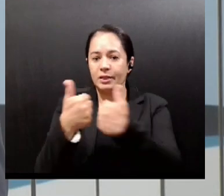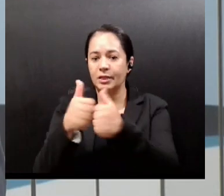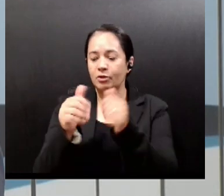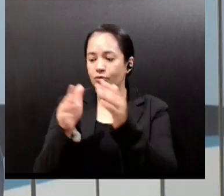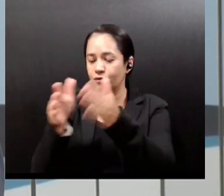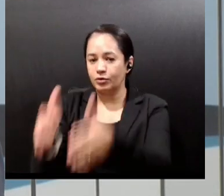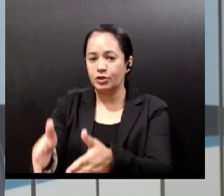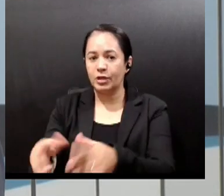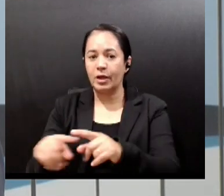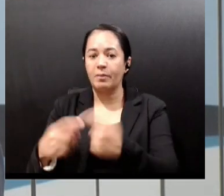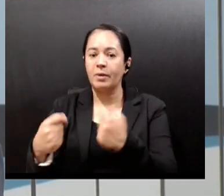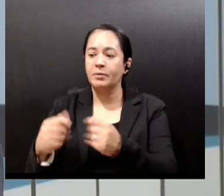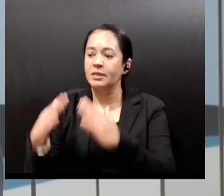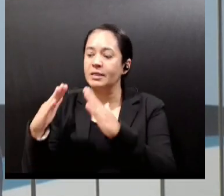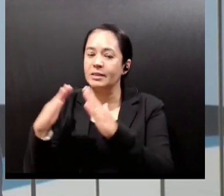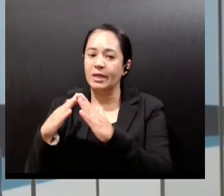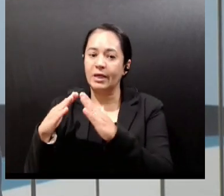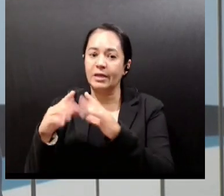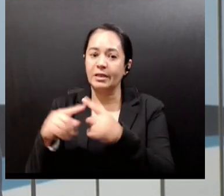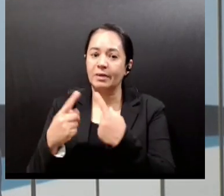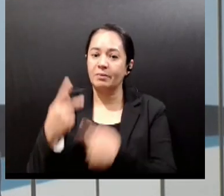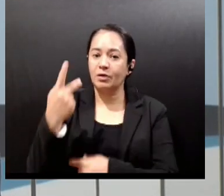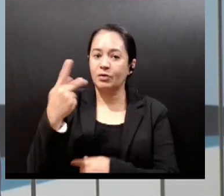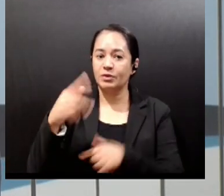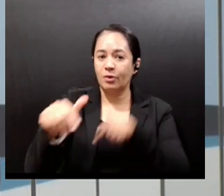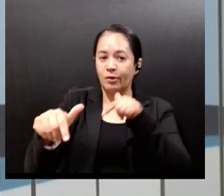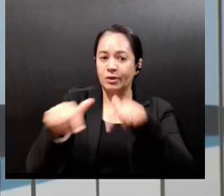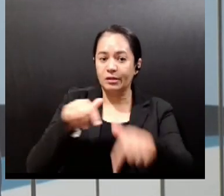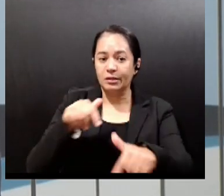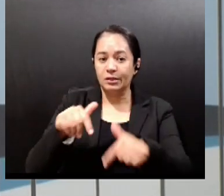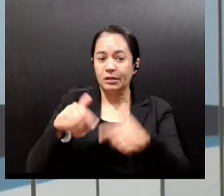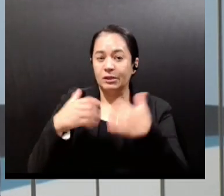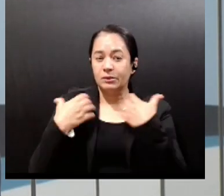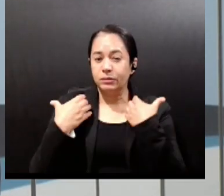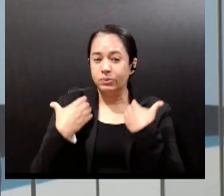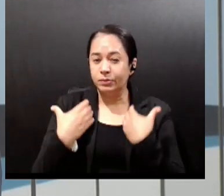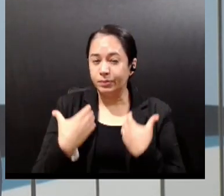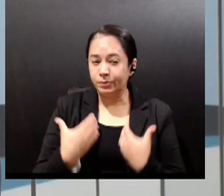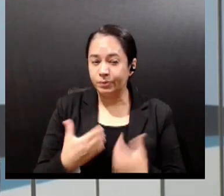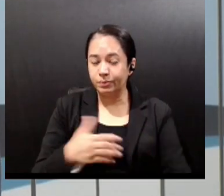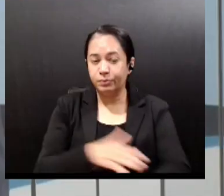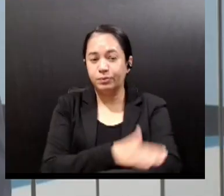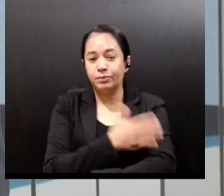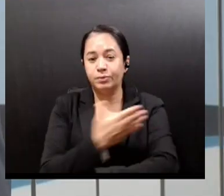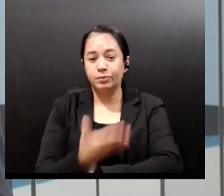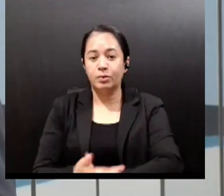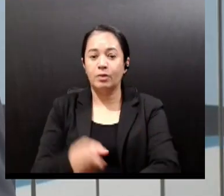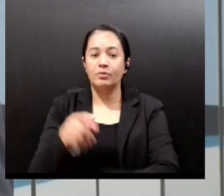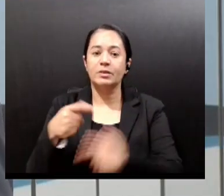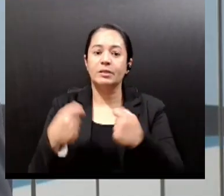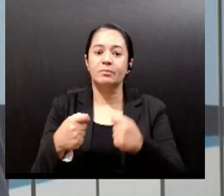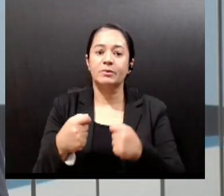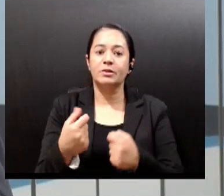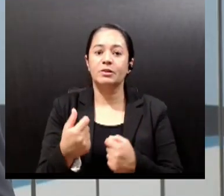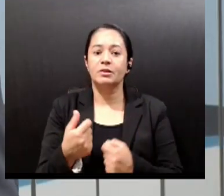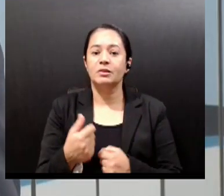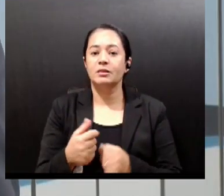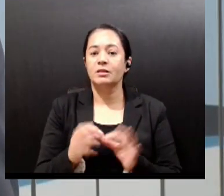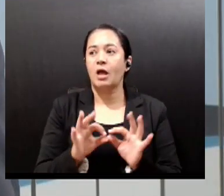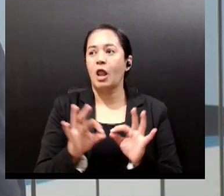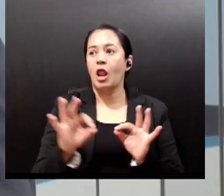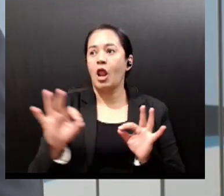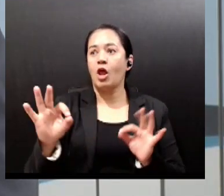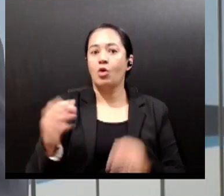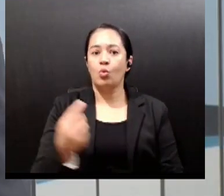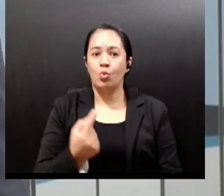casa, só que seu trabalho foi um trabalho até tarde e você precisa ir alguns quarteirões sozinha, e isso é um risco